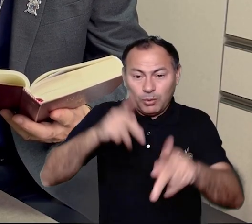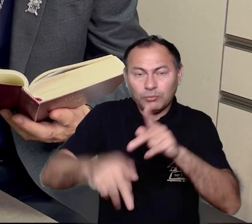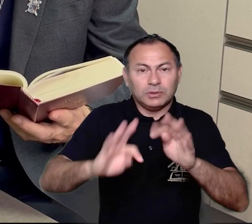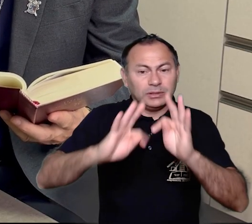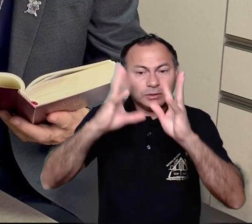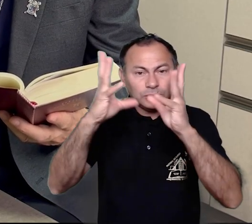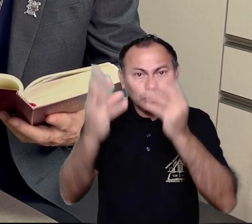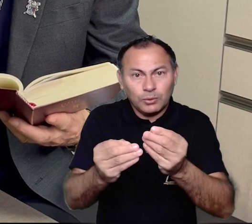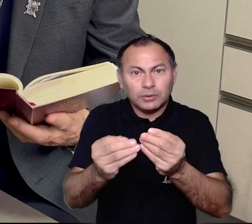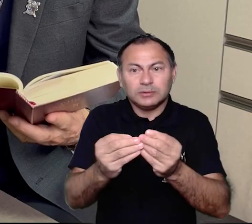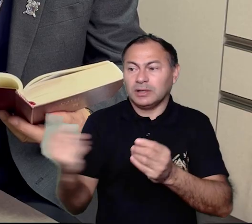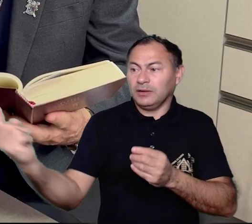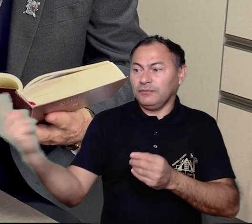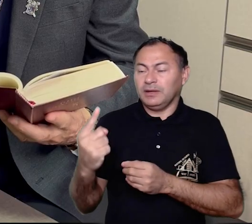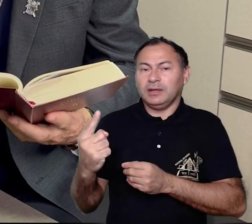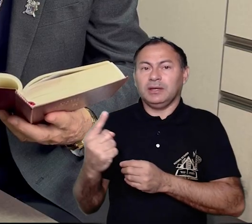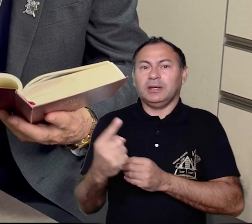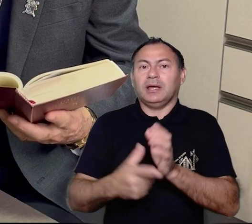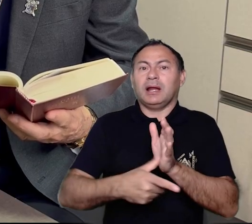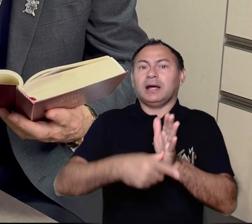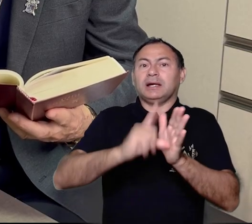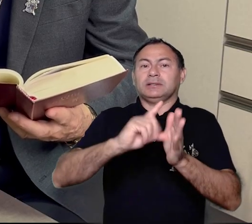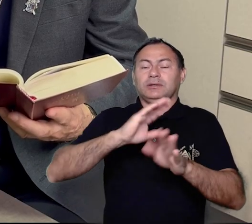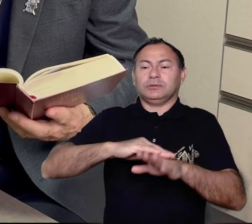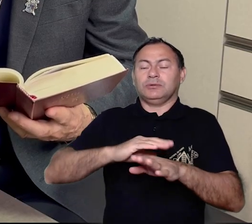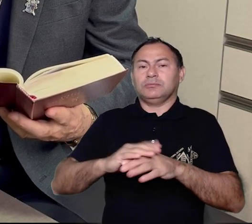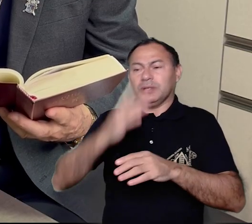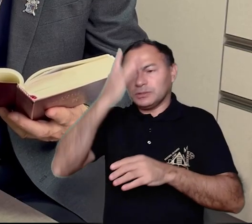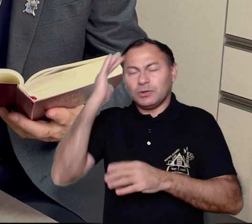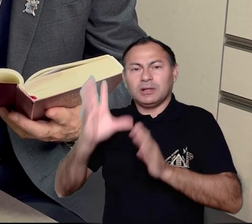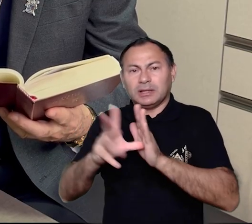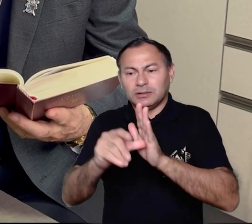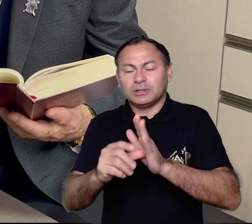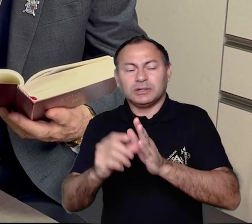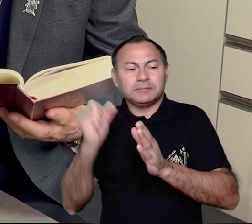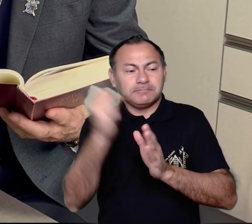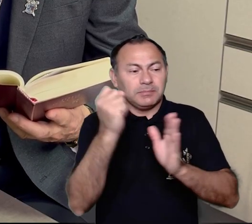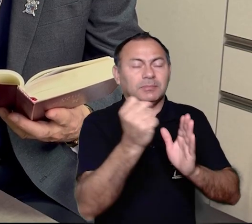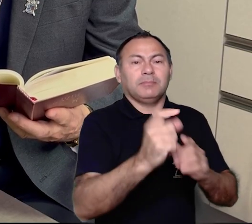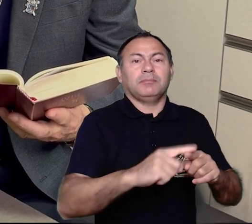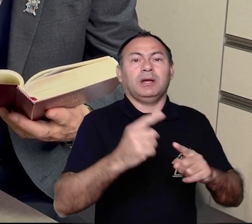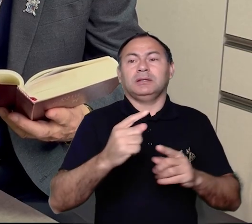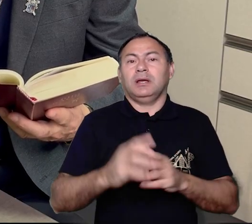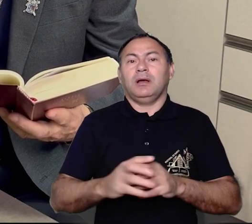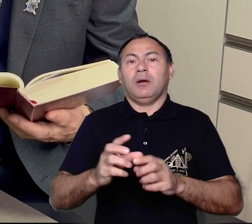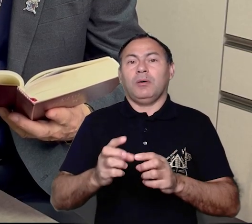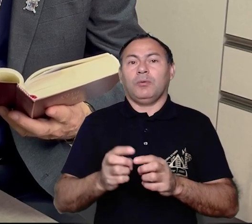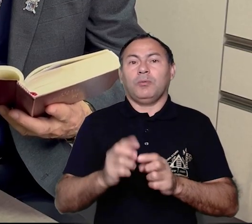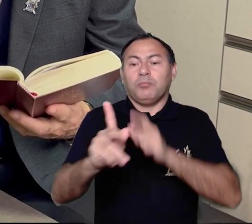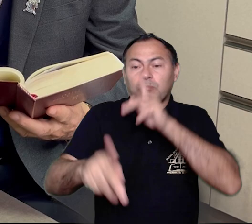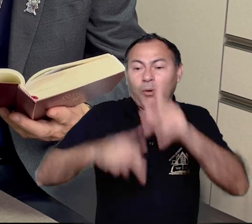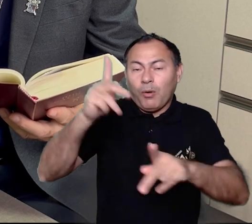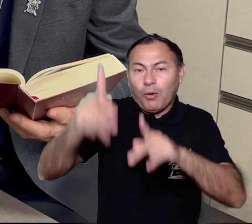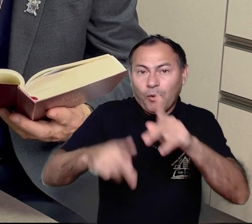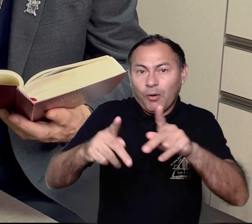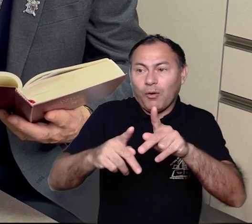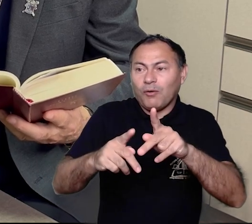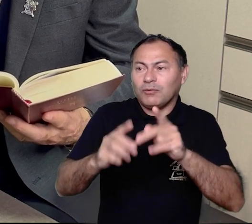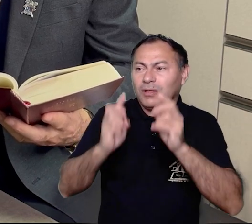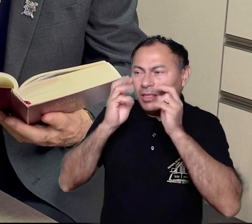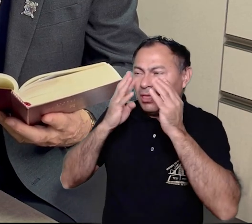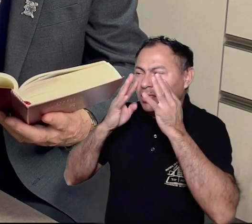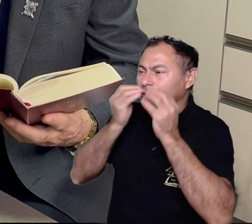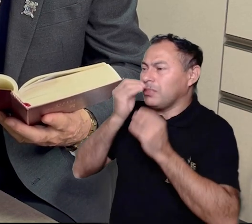ovelhas. Todos quantos virem antes de mim são ladrões e assaltantes, mas as ovelhas não